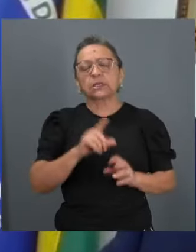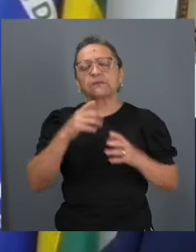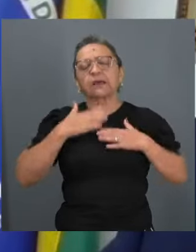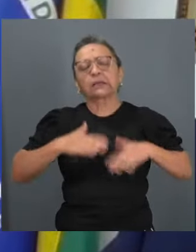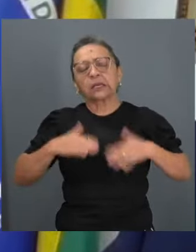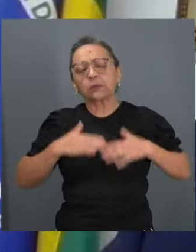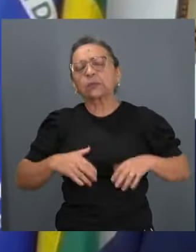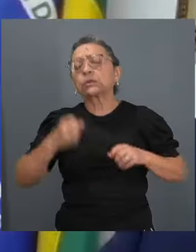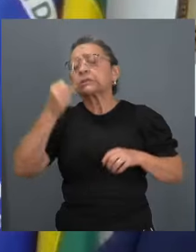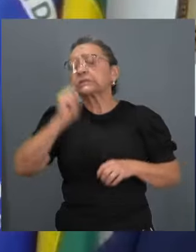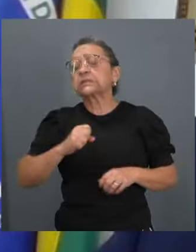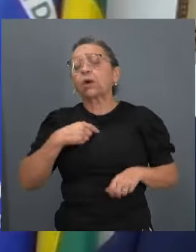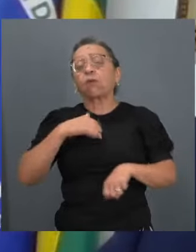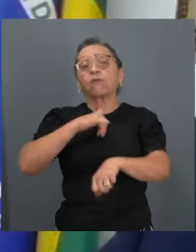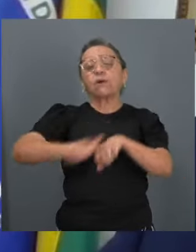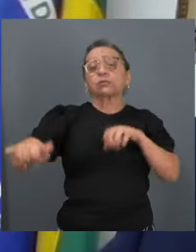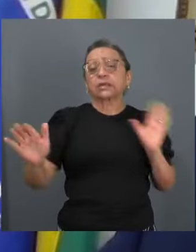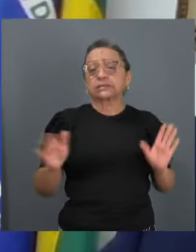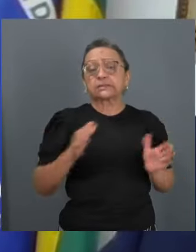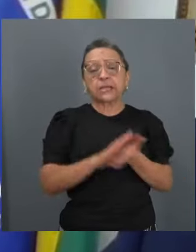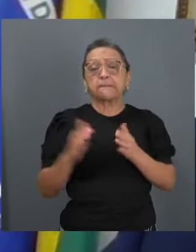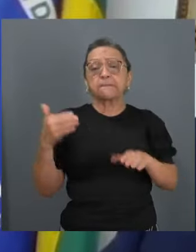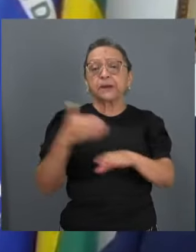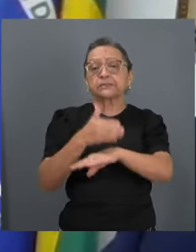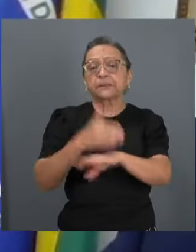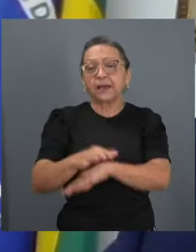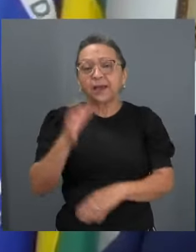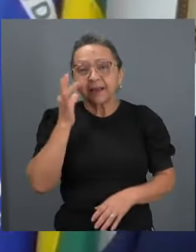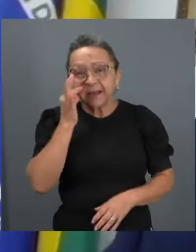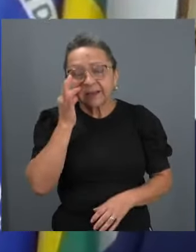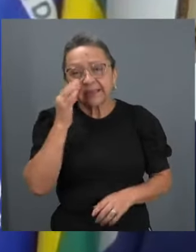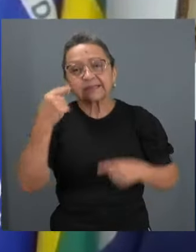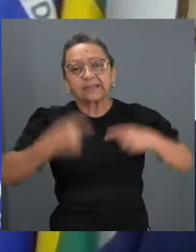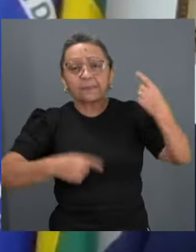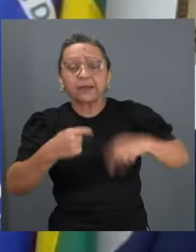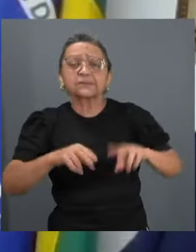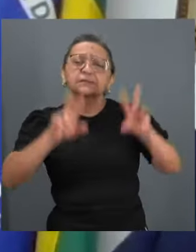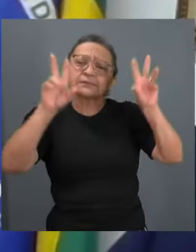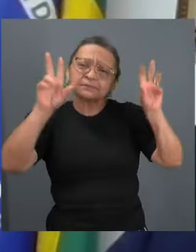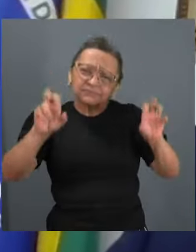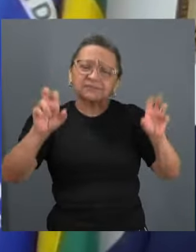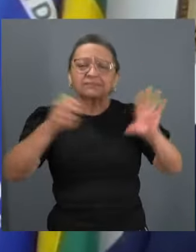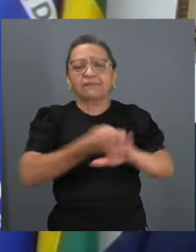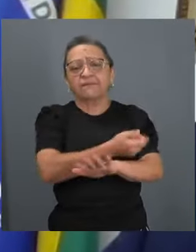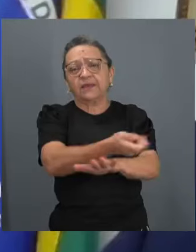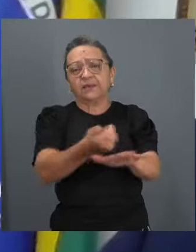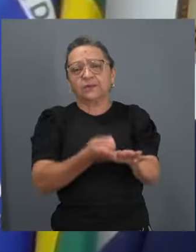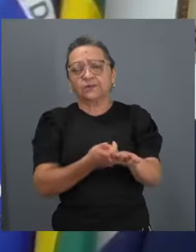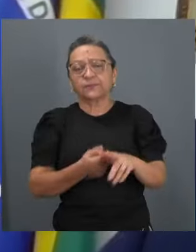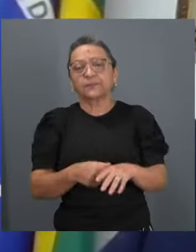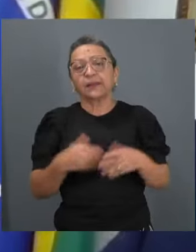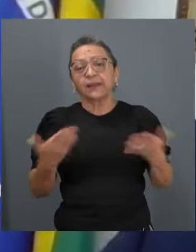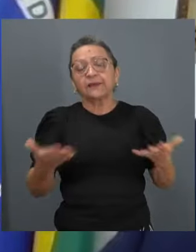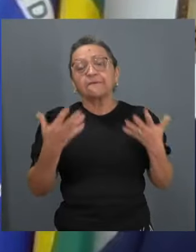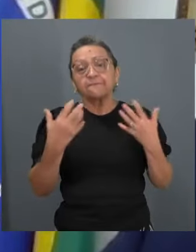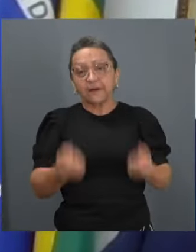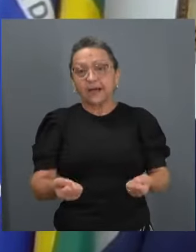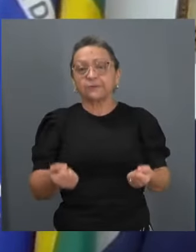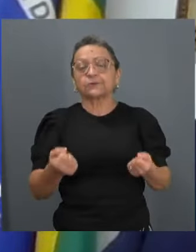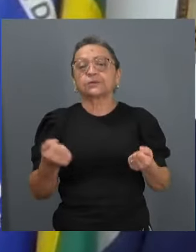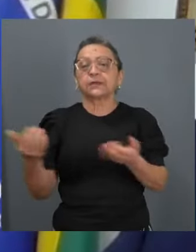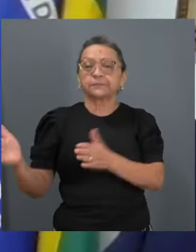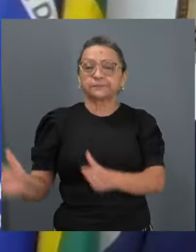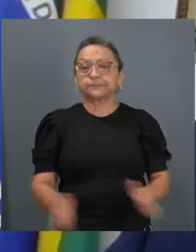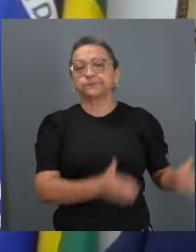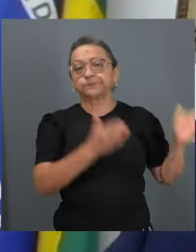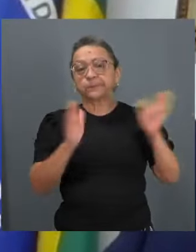no travesseiro sem participar ativamente desse debate sobre questão de fake news. E aí vamos entrar